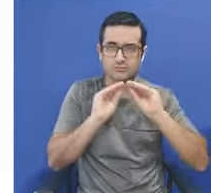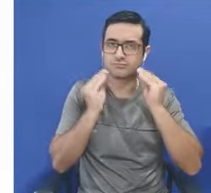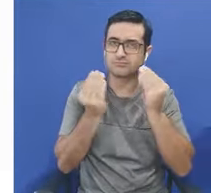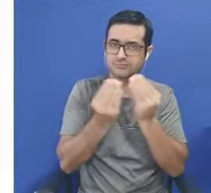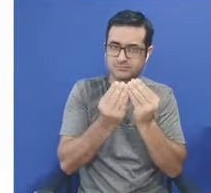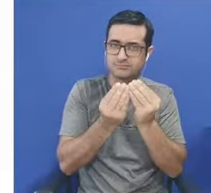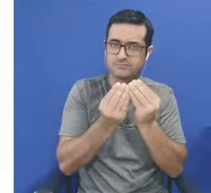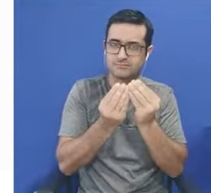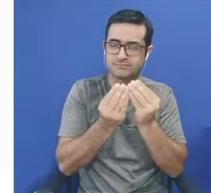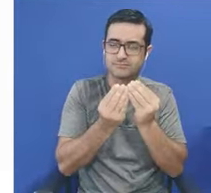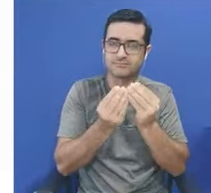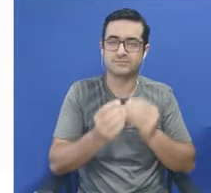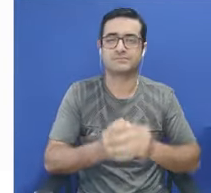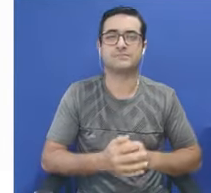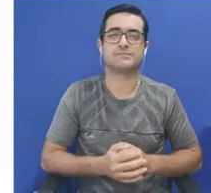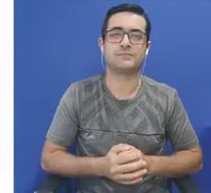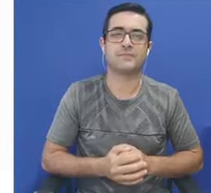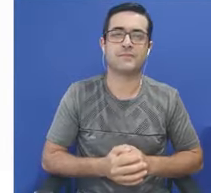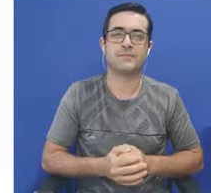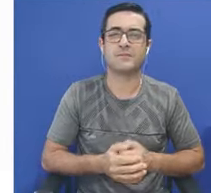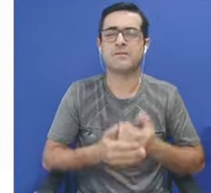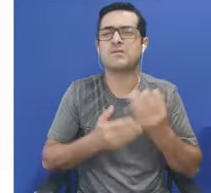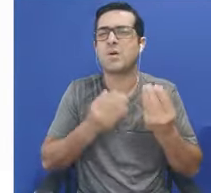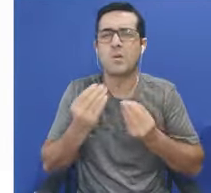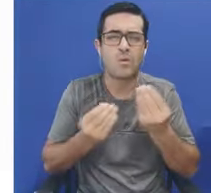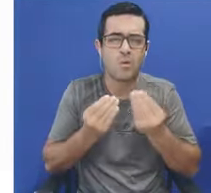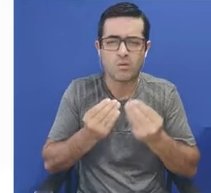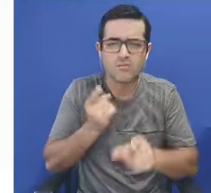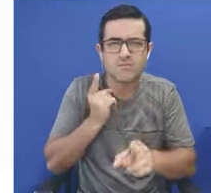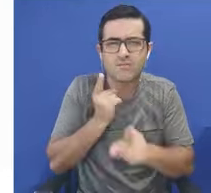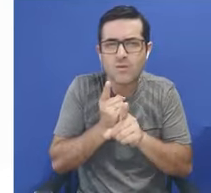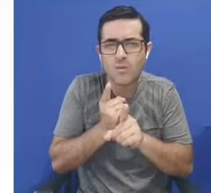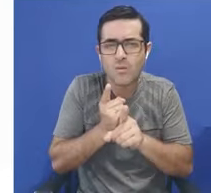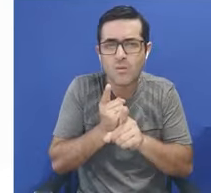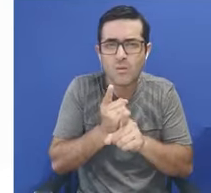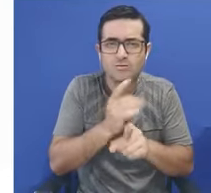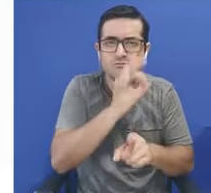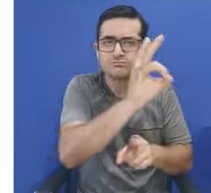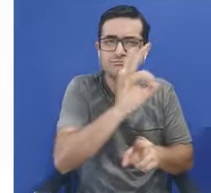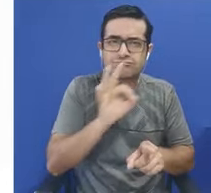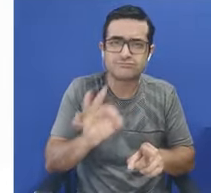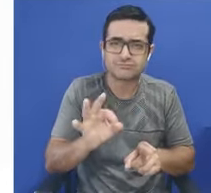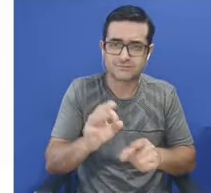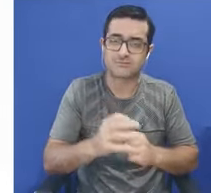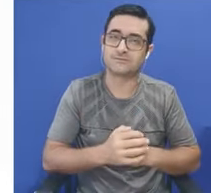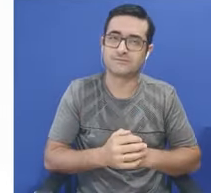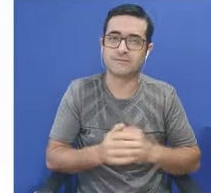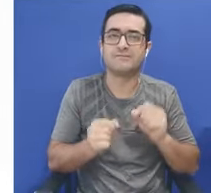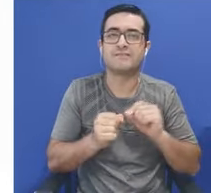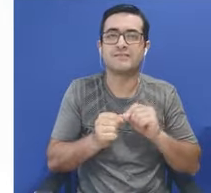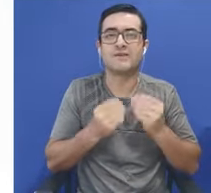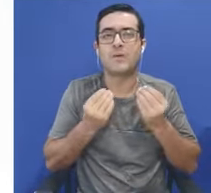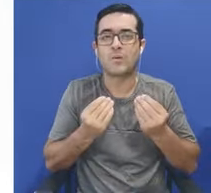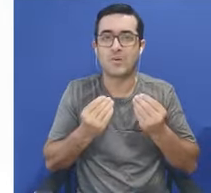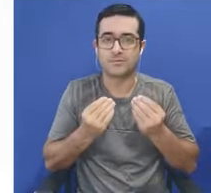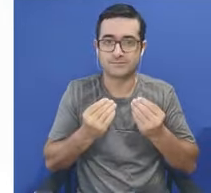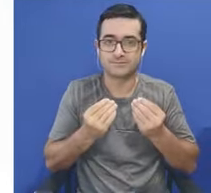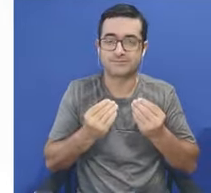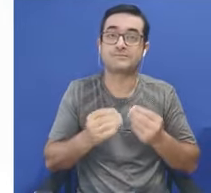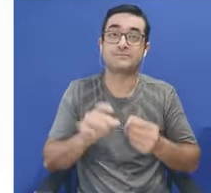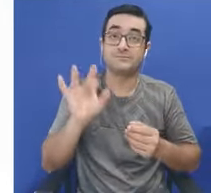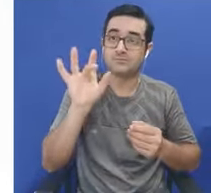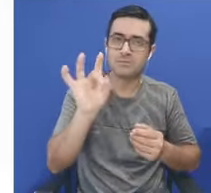substância da amostra, né, de eucaliptol. Então, olha só, como é que eu vou chegar na composição percentual em massa? Eu pego